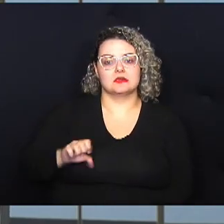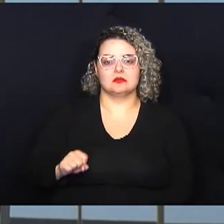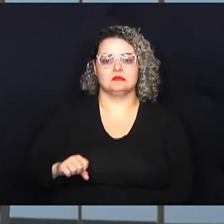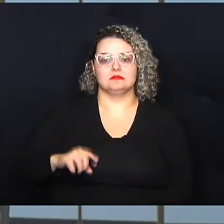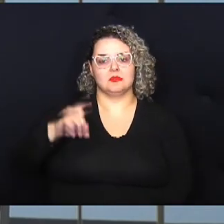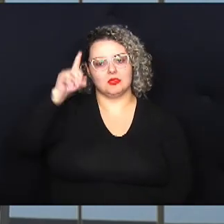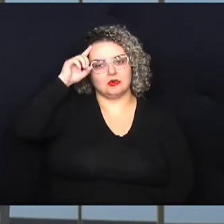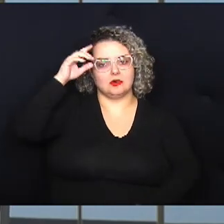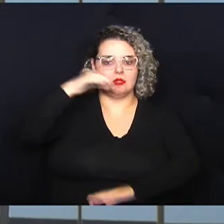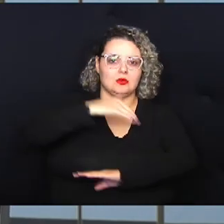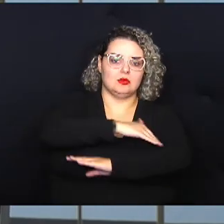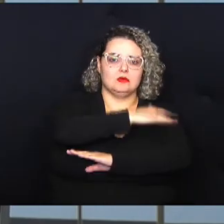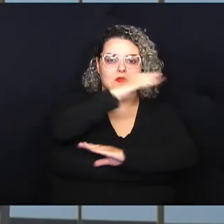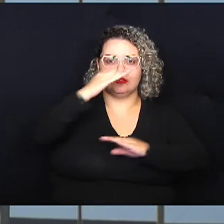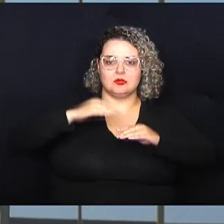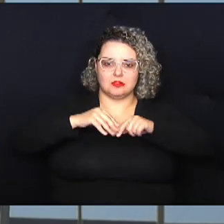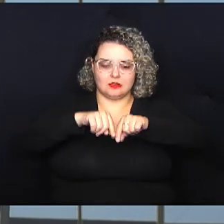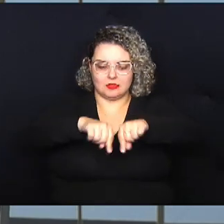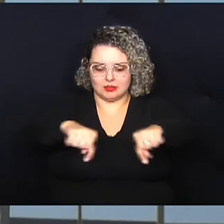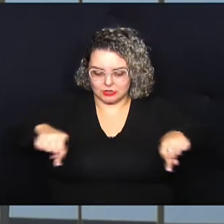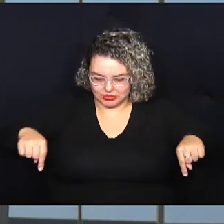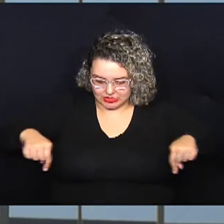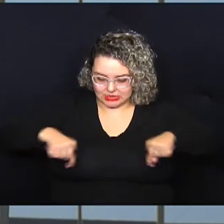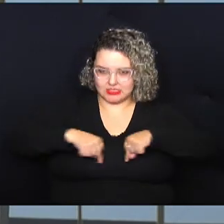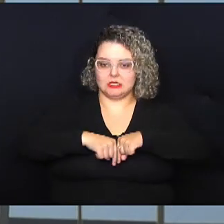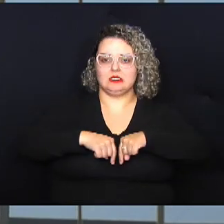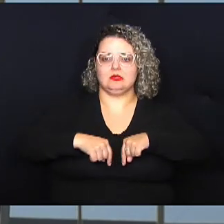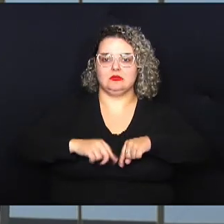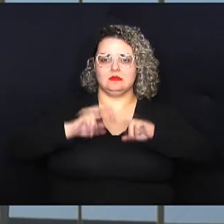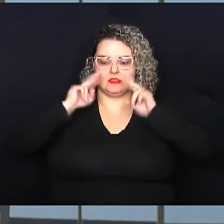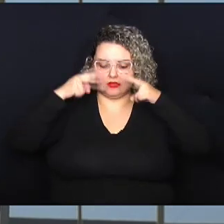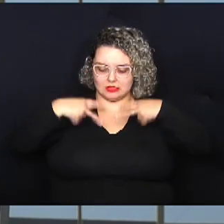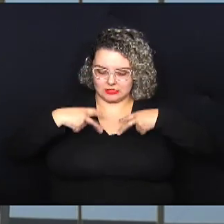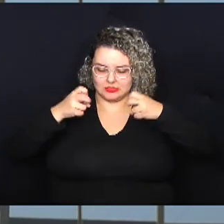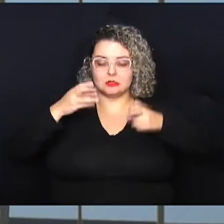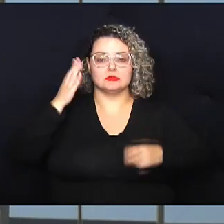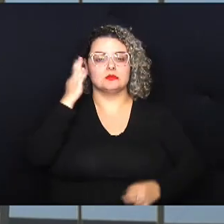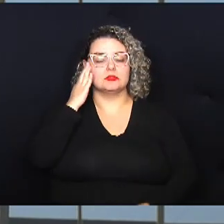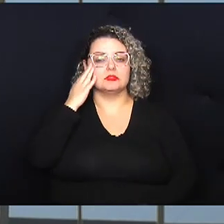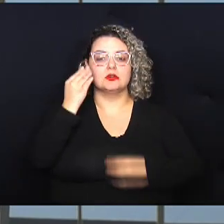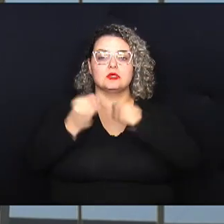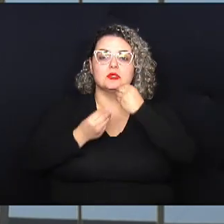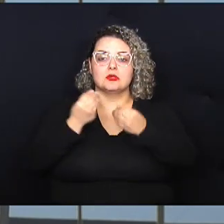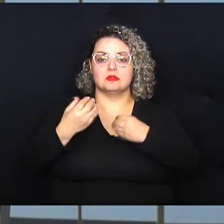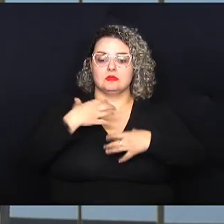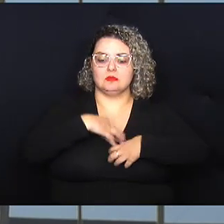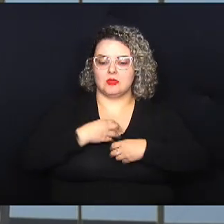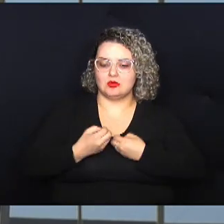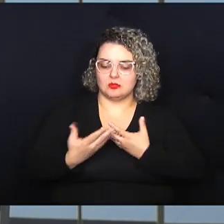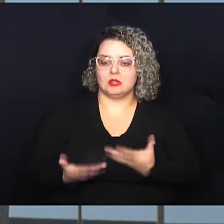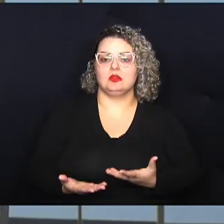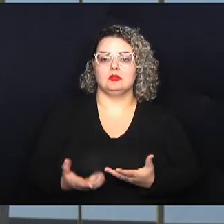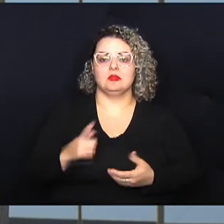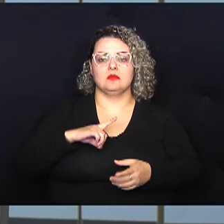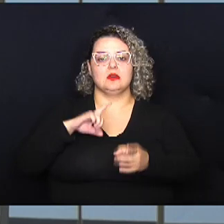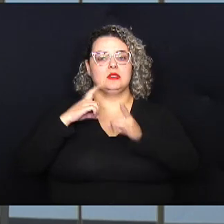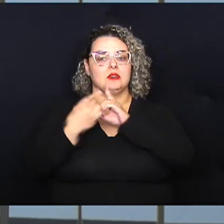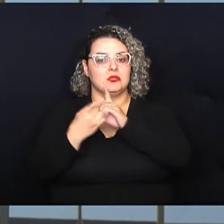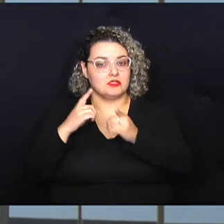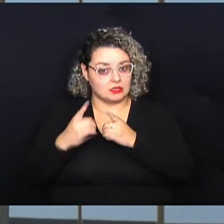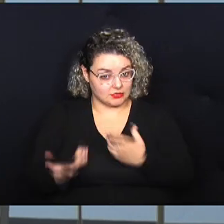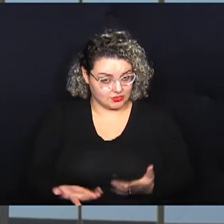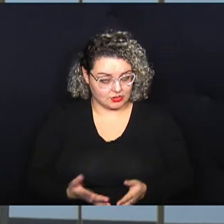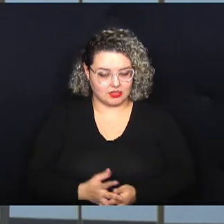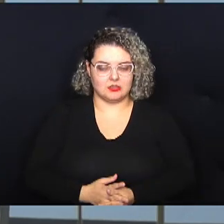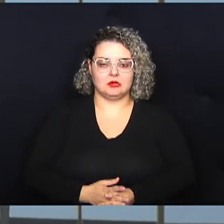inteiro dentro de uma sala, que é onde você vai se conhecer, entender como funcionam as suas emoções, vai ter dinâmicas para isso,